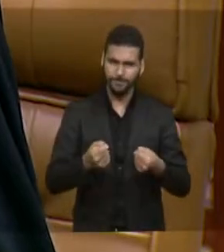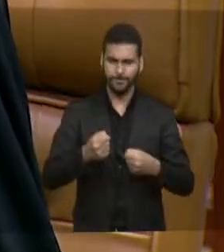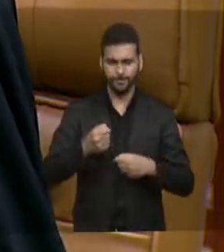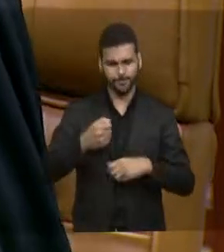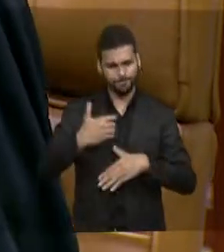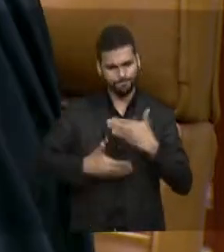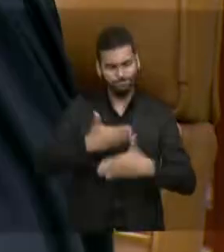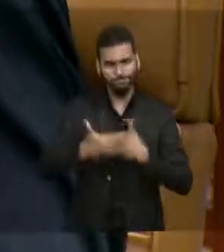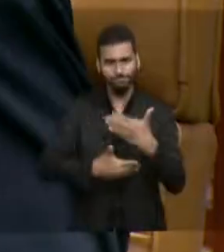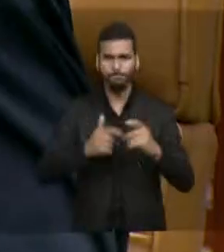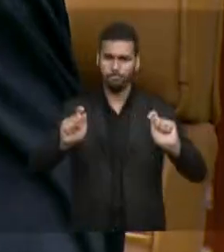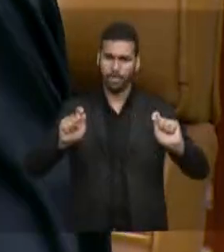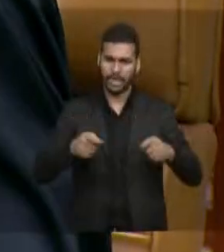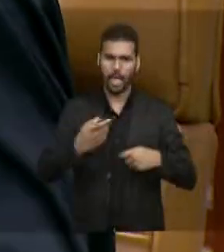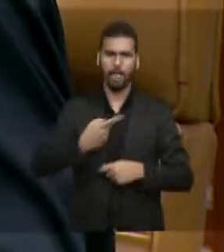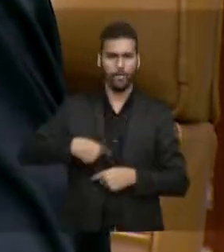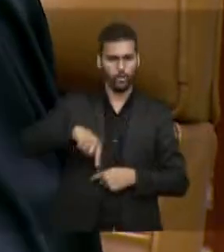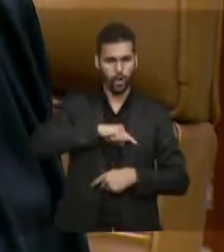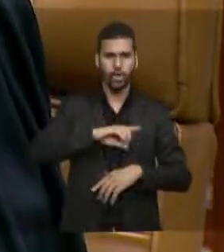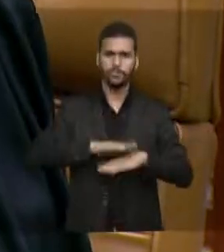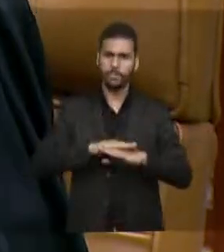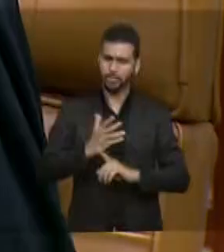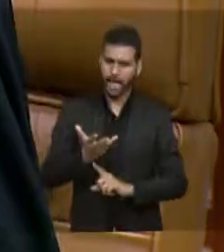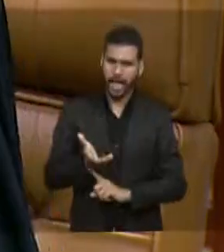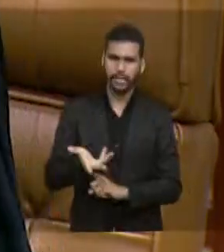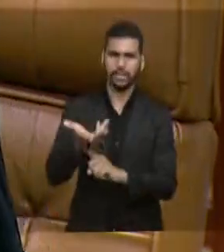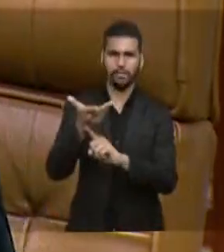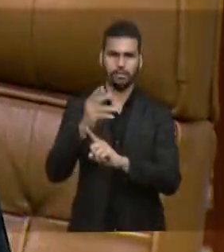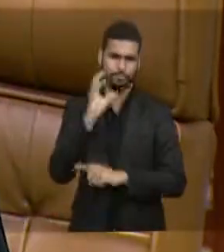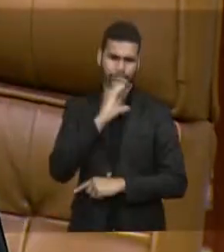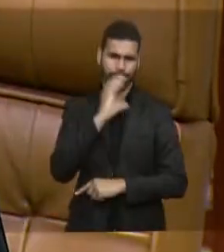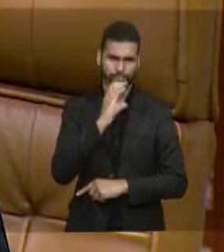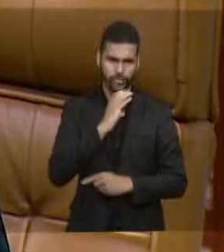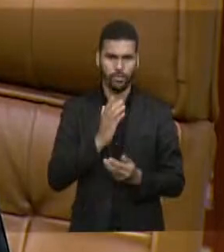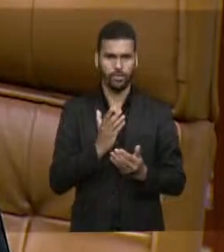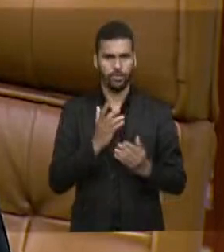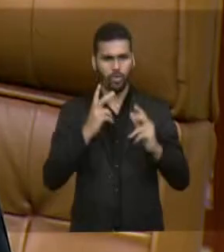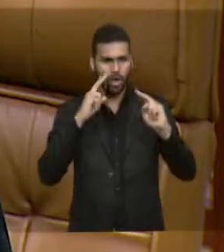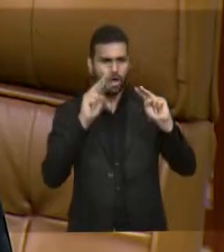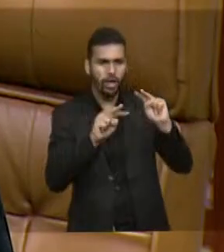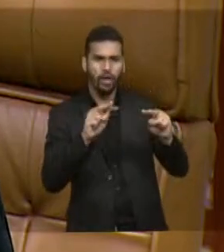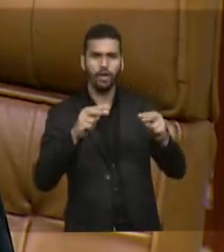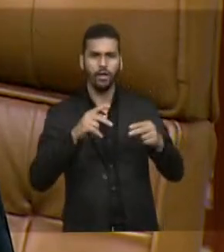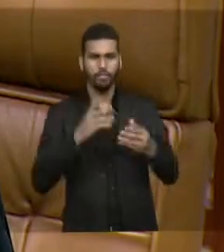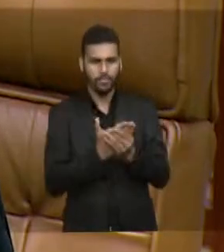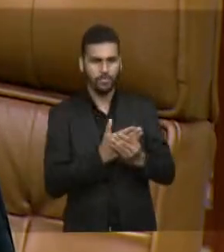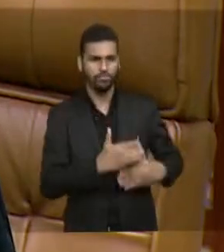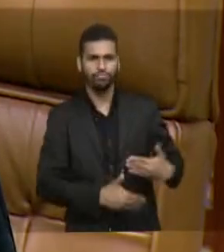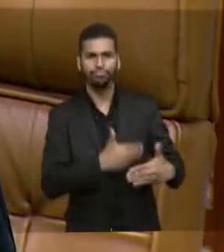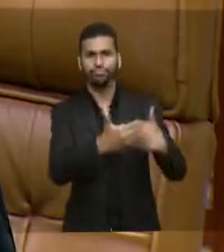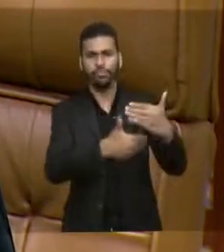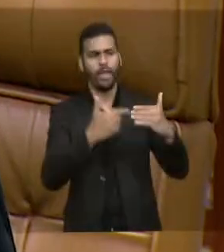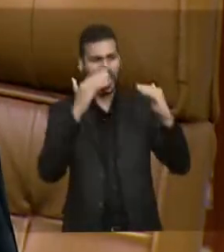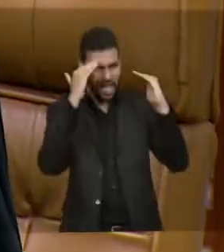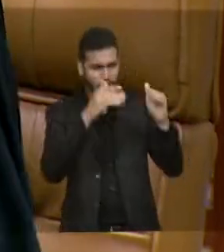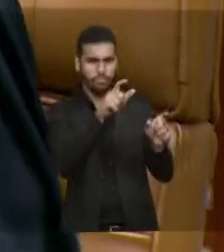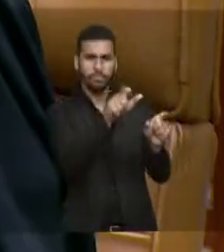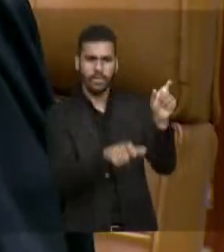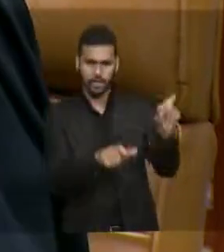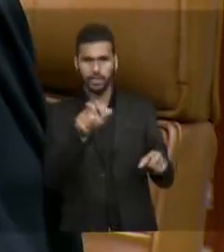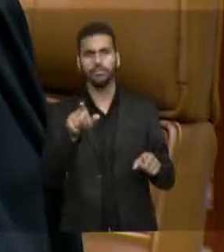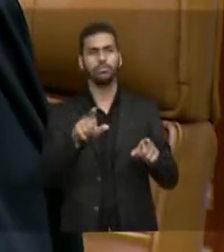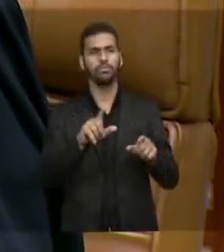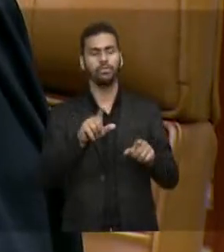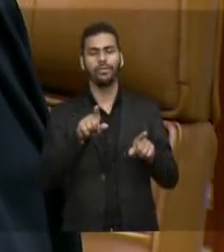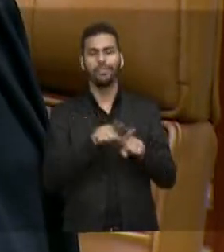possamos dar o maior e mais célere atendimento em respeito a todas as normas